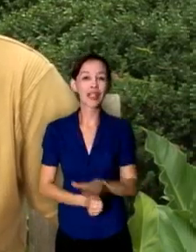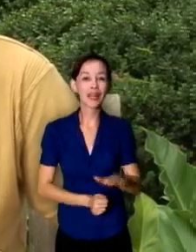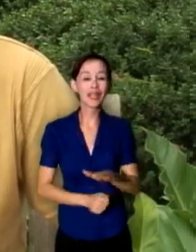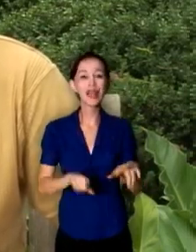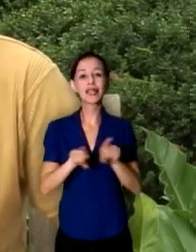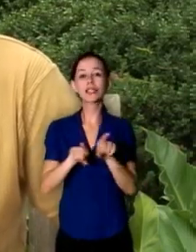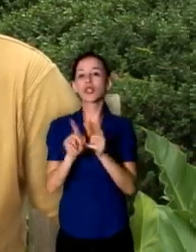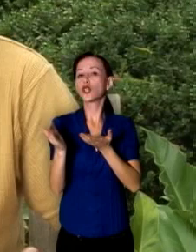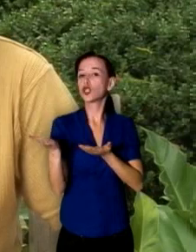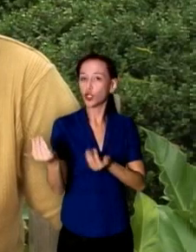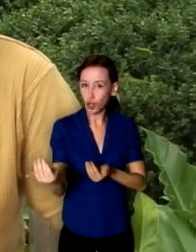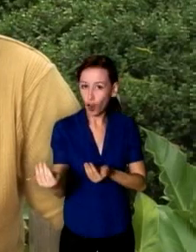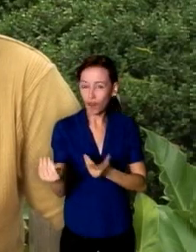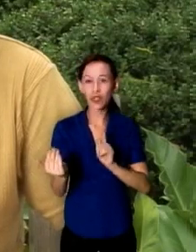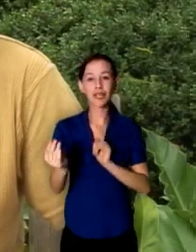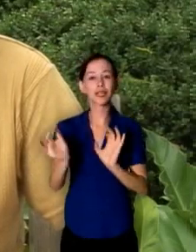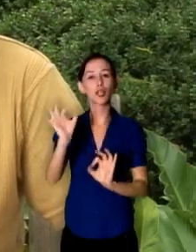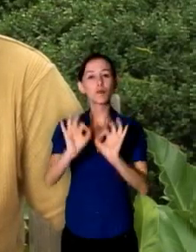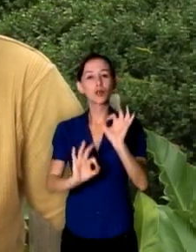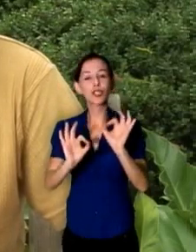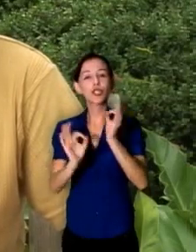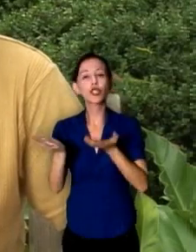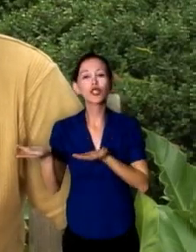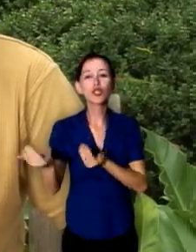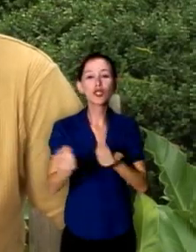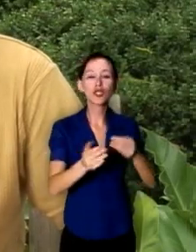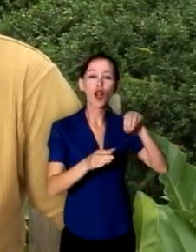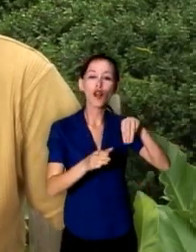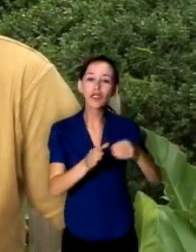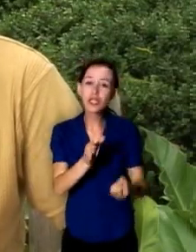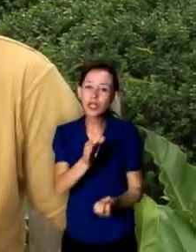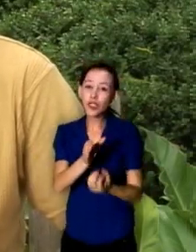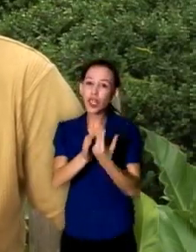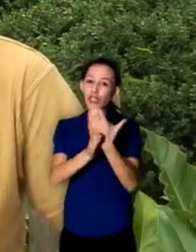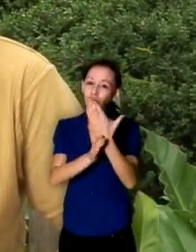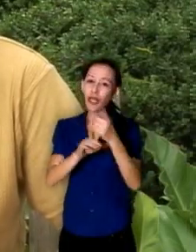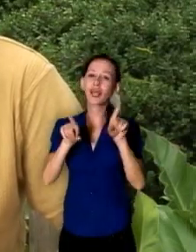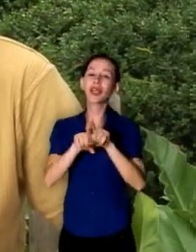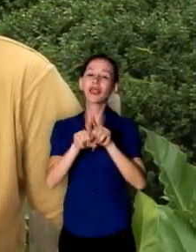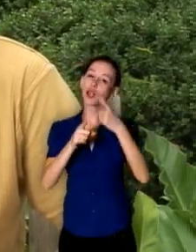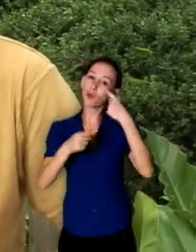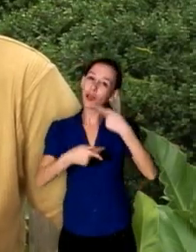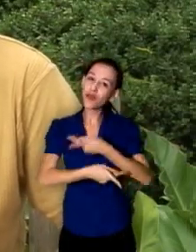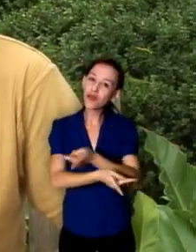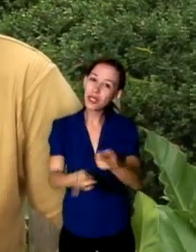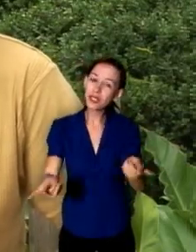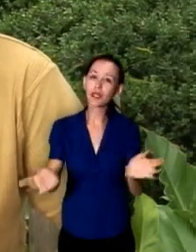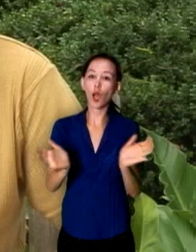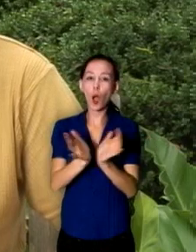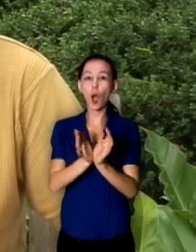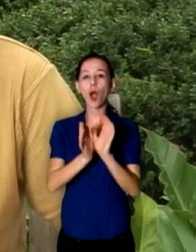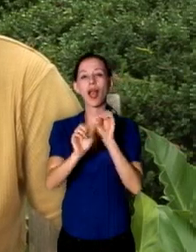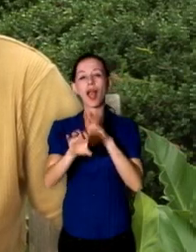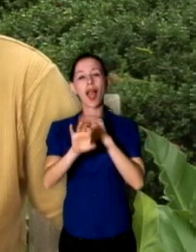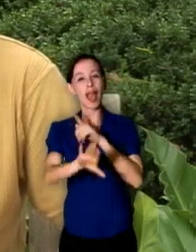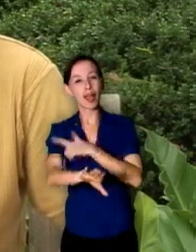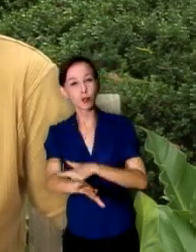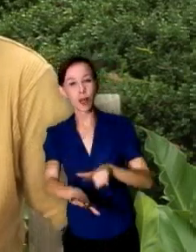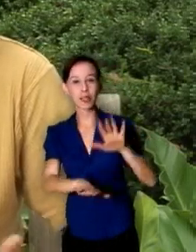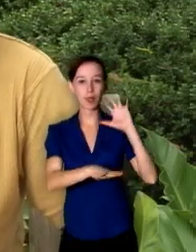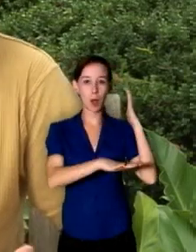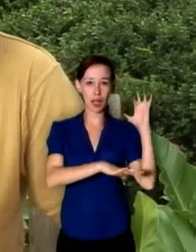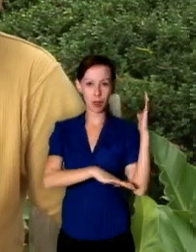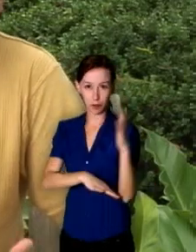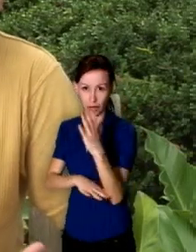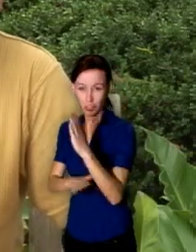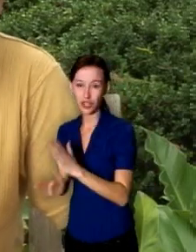da região, né, com o projeto Jovens Jardineiros e com as visitas direcionadas na área da educação ambiental, tá?